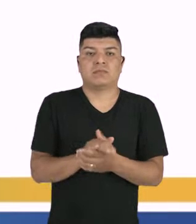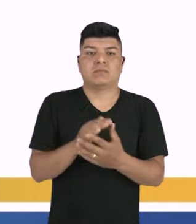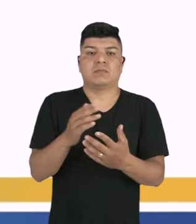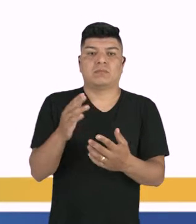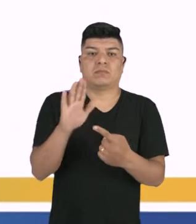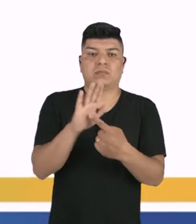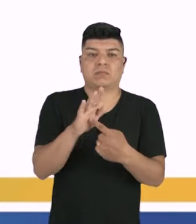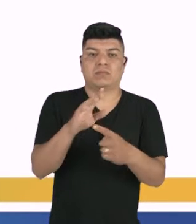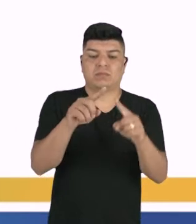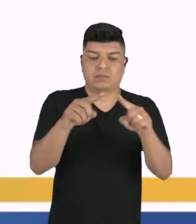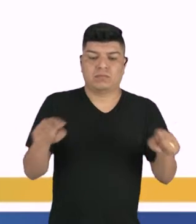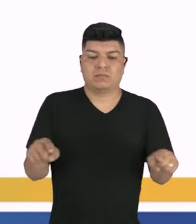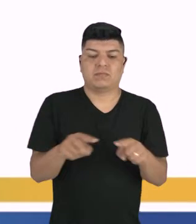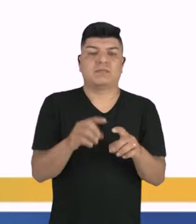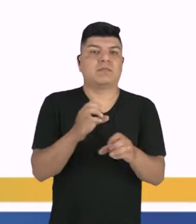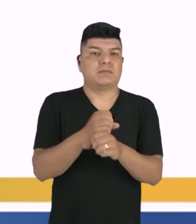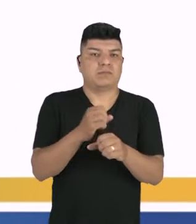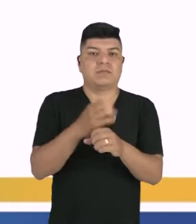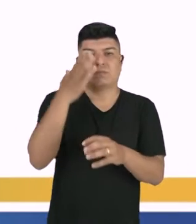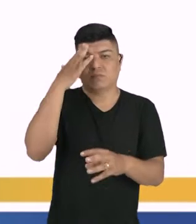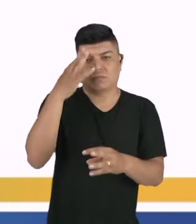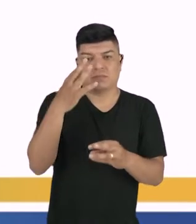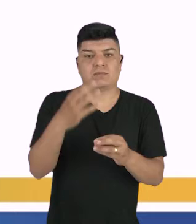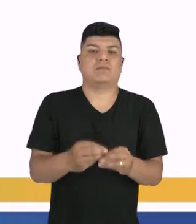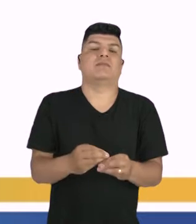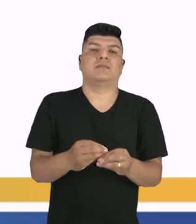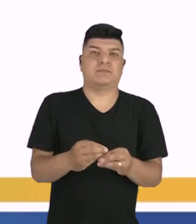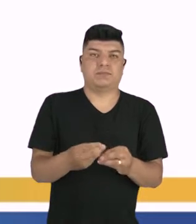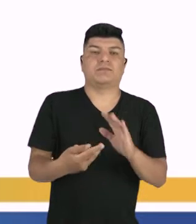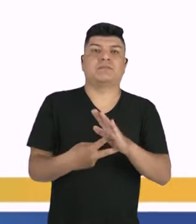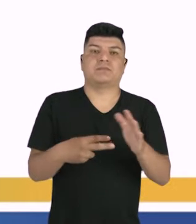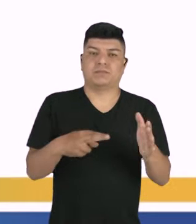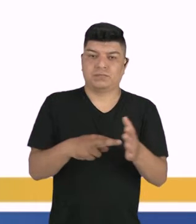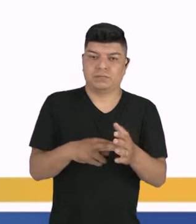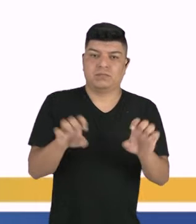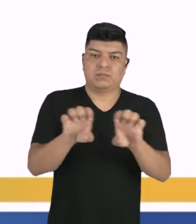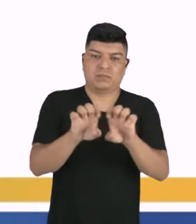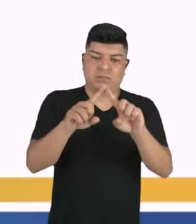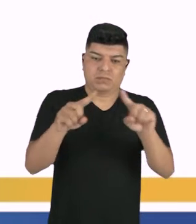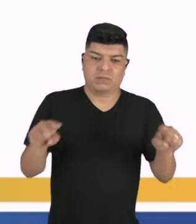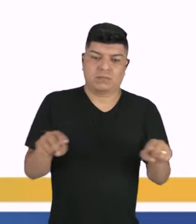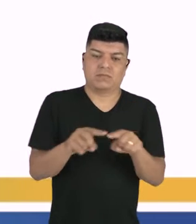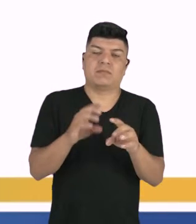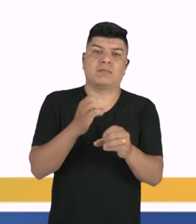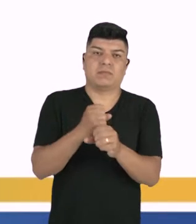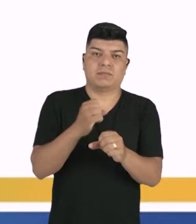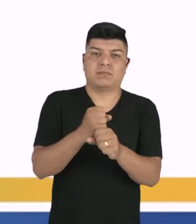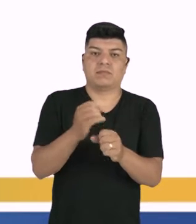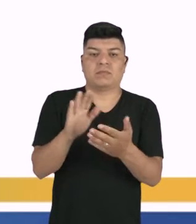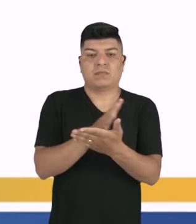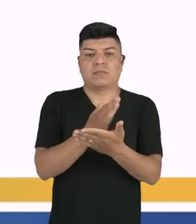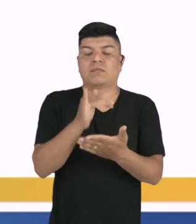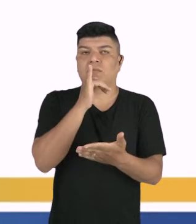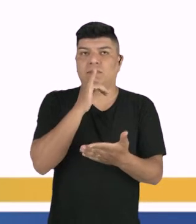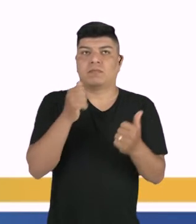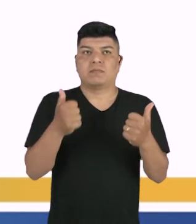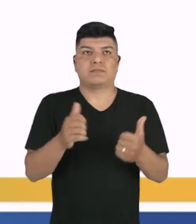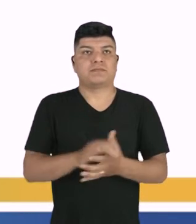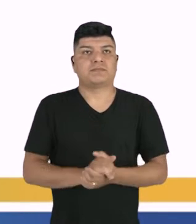relação trigonométrica, tá bom? Então nós já sabemos o que é uma equação trigonométrica e citamos alguns